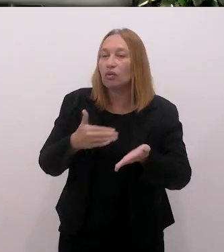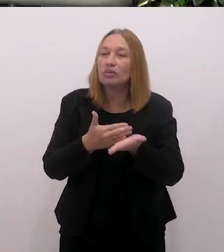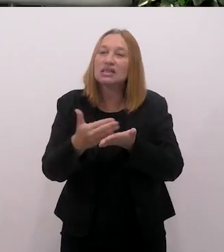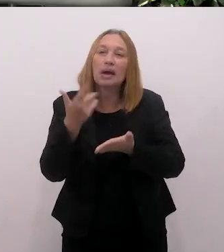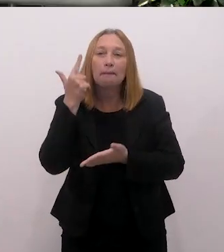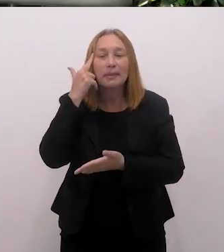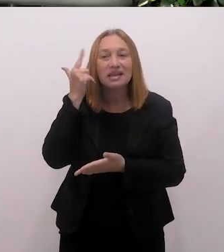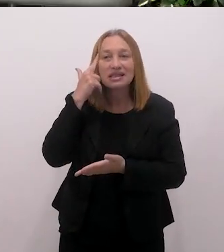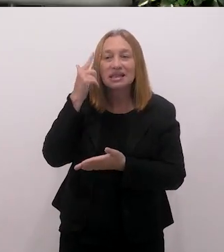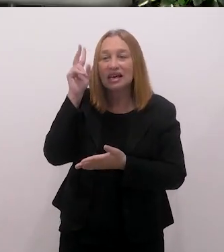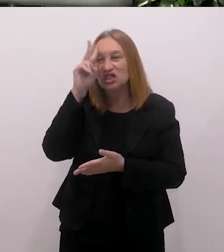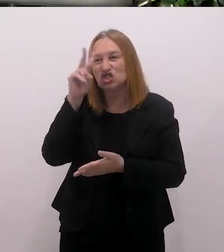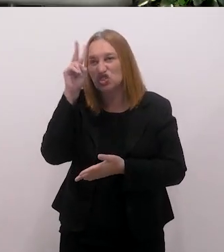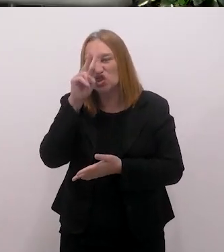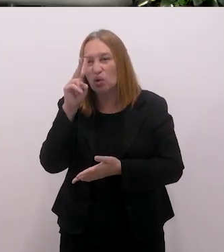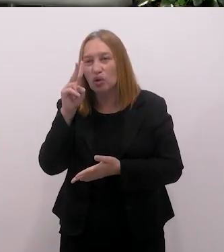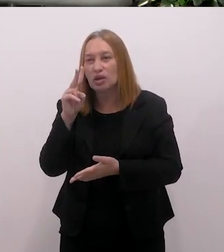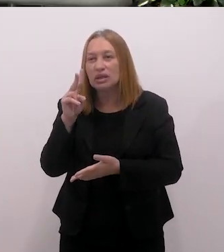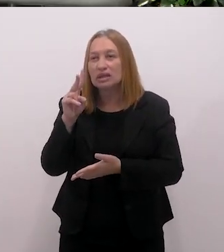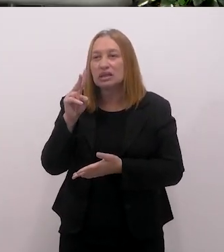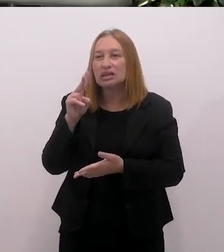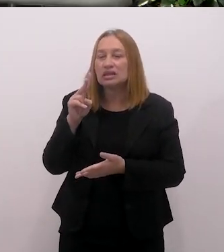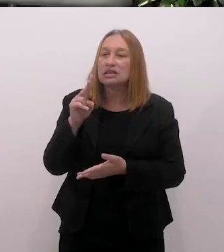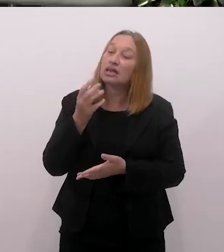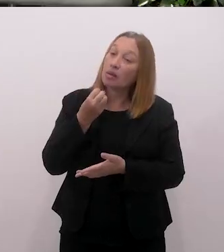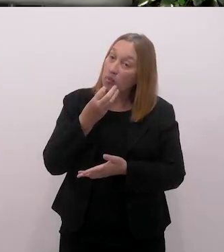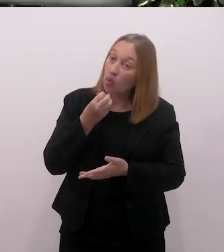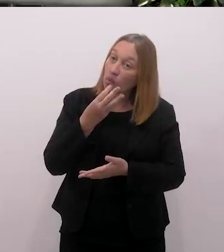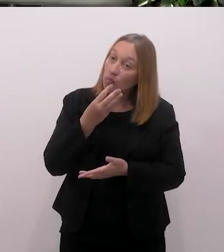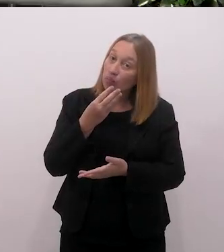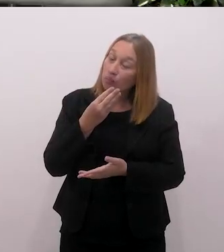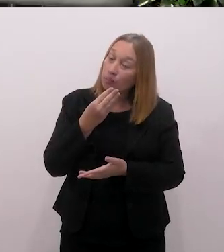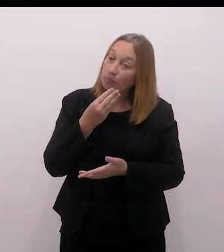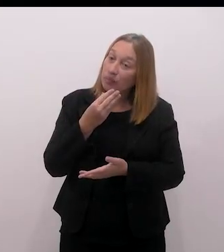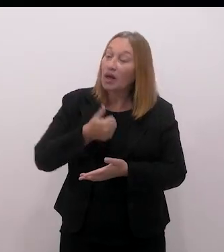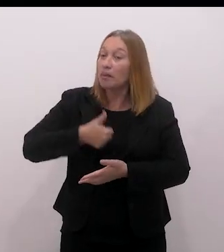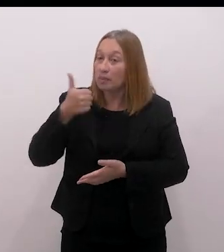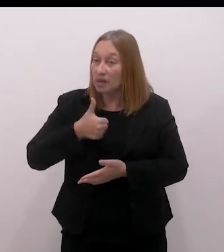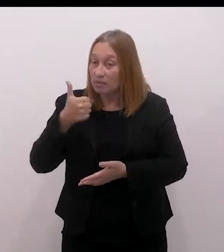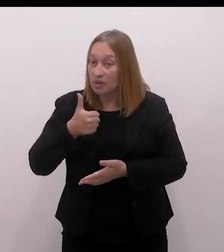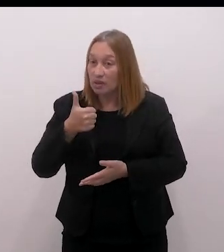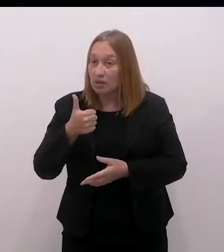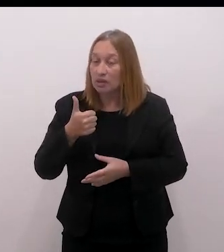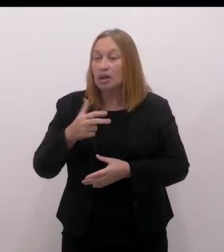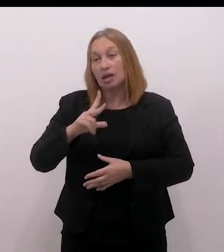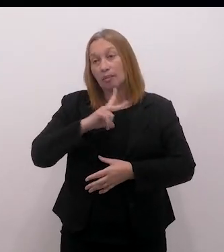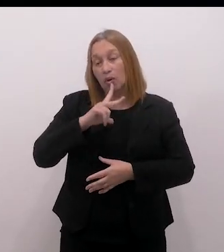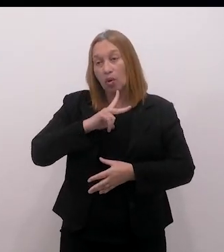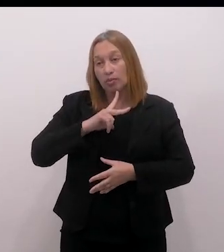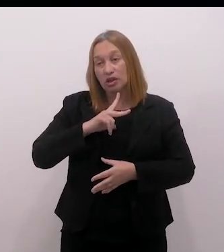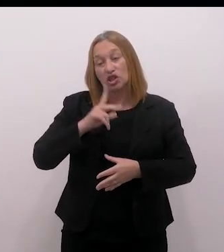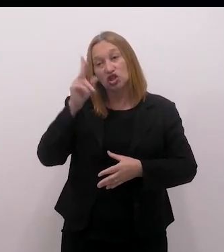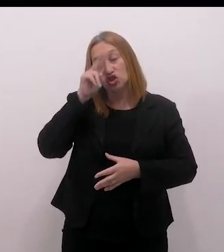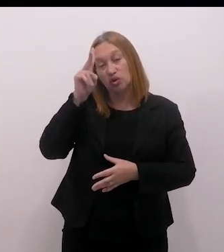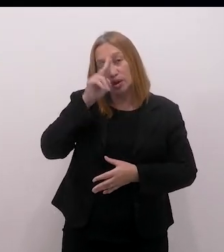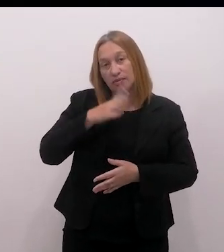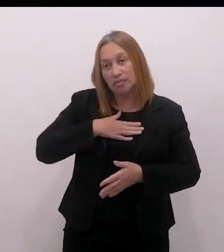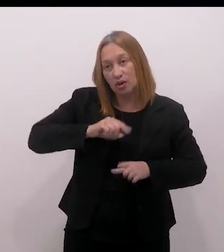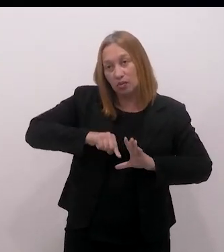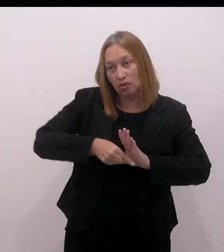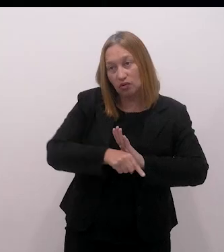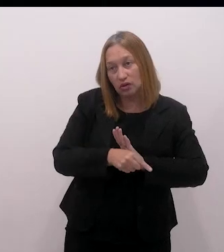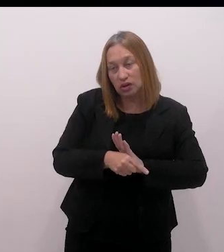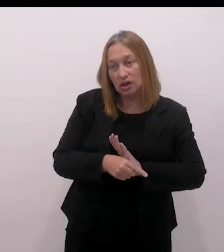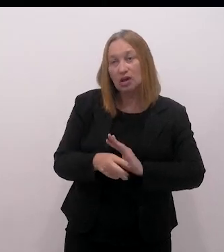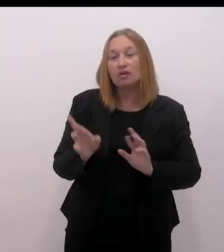e dos relatos? Aí eu comecei a pensar em histórias que eu achava que seriam contundentes e primeiro fiz um mergulho na minha